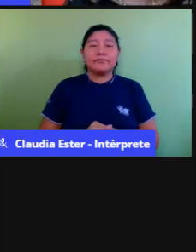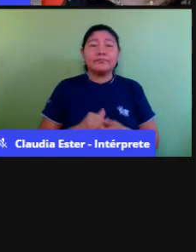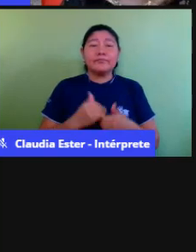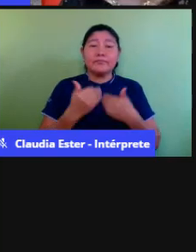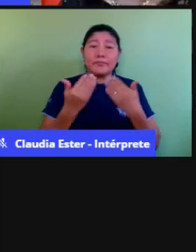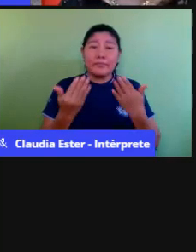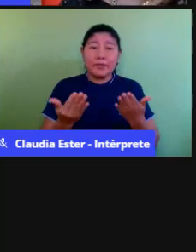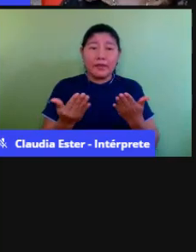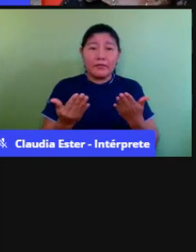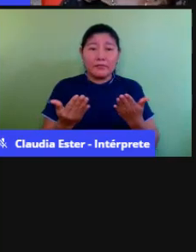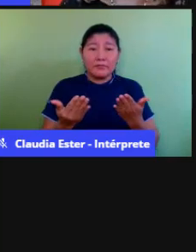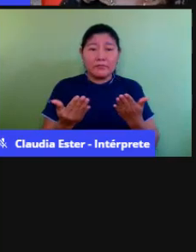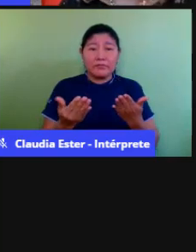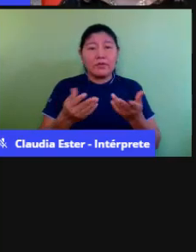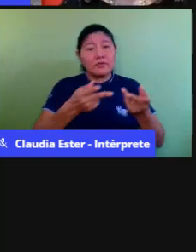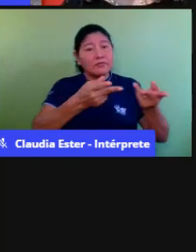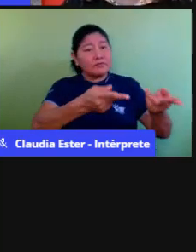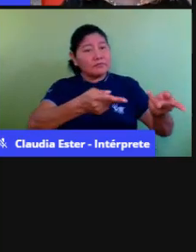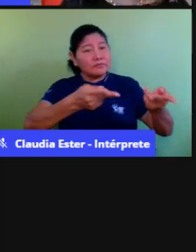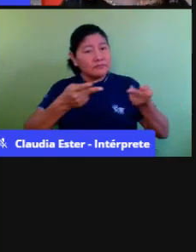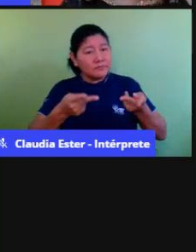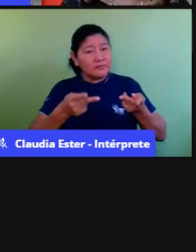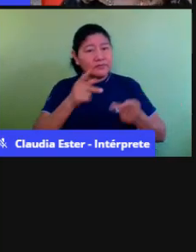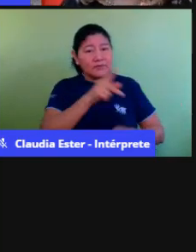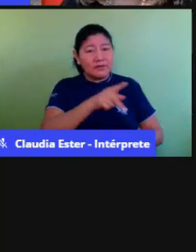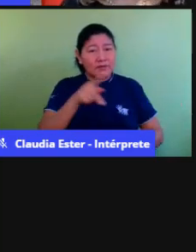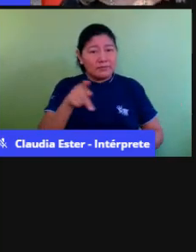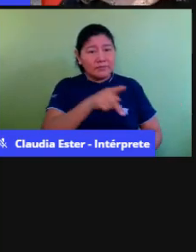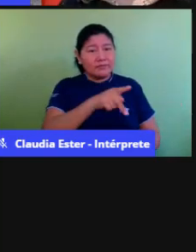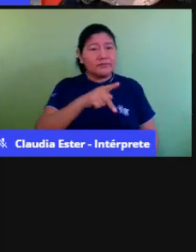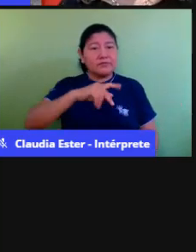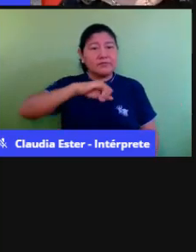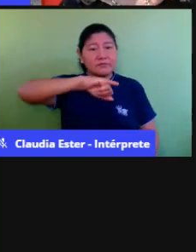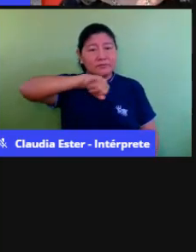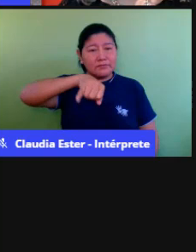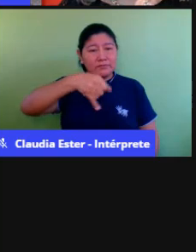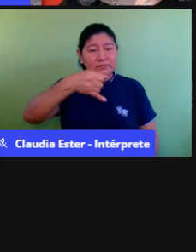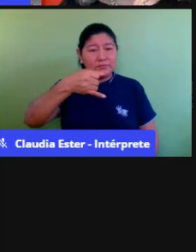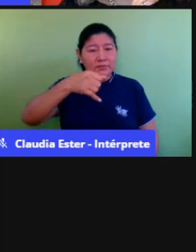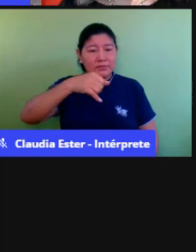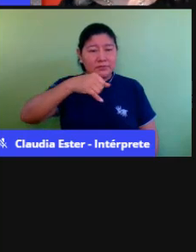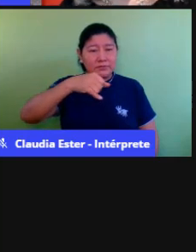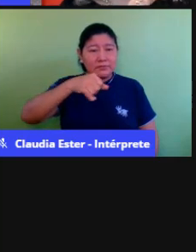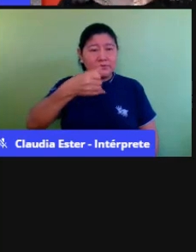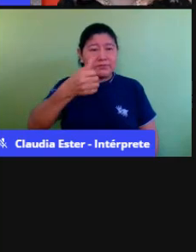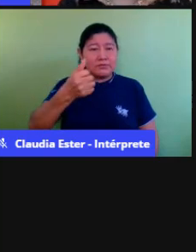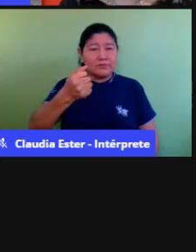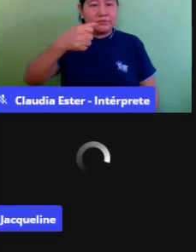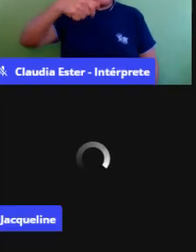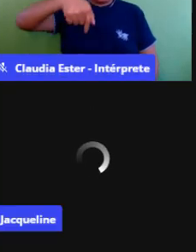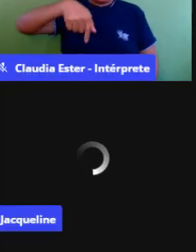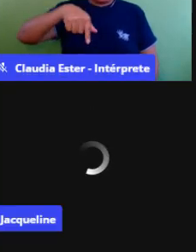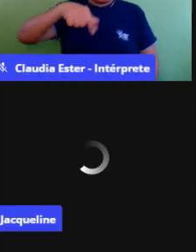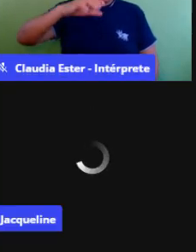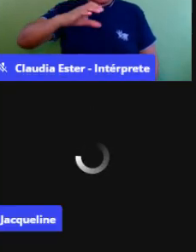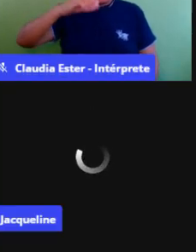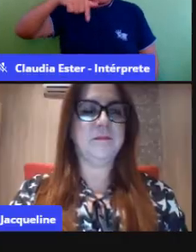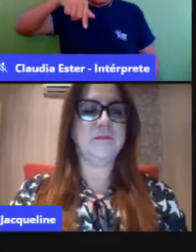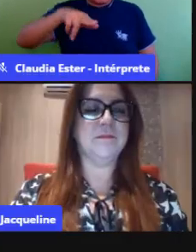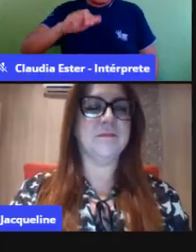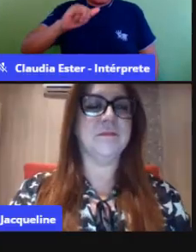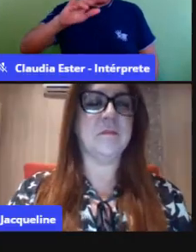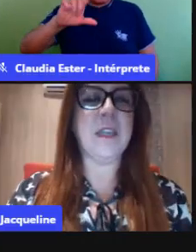Agora, eu chamo a Jaqueline para continuar nas possibilidades de 4 a 5 anos. Depois eu volto com vocês,